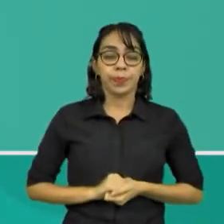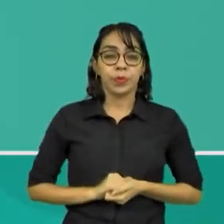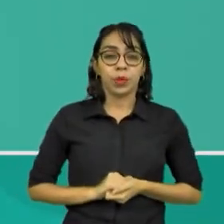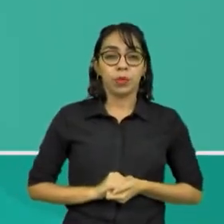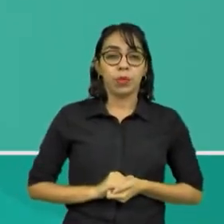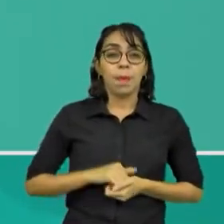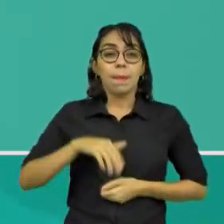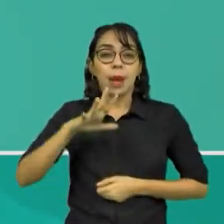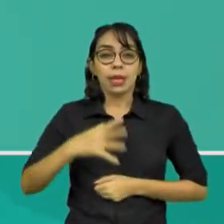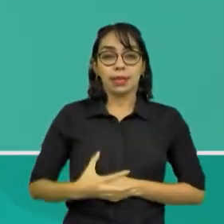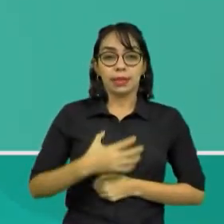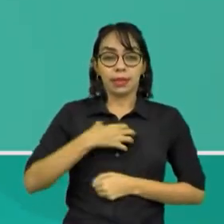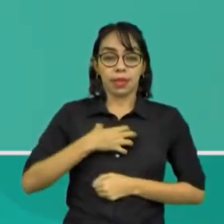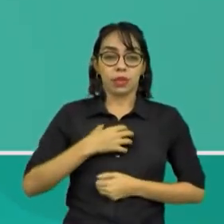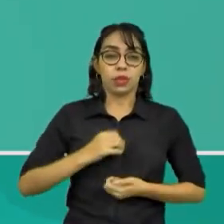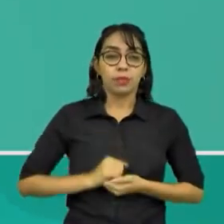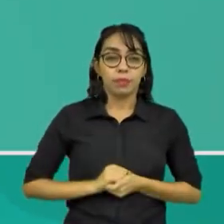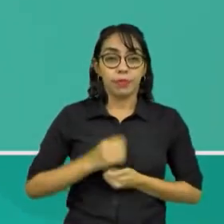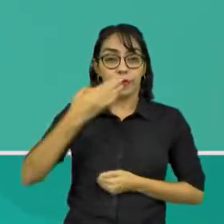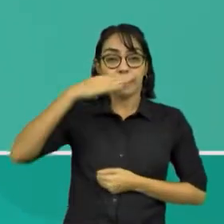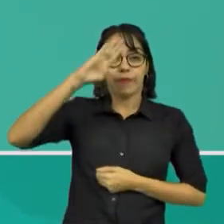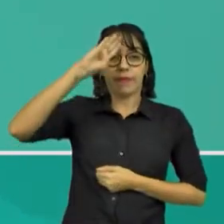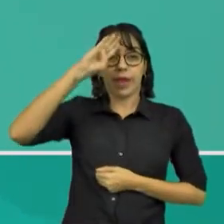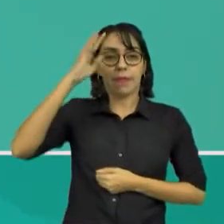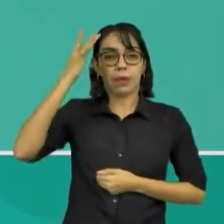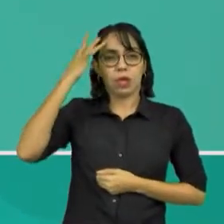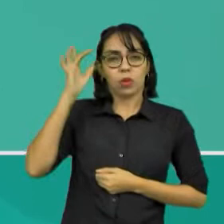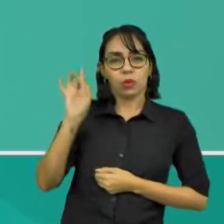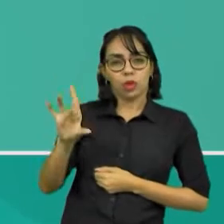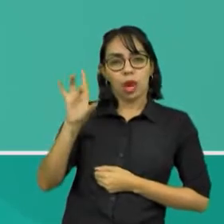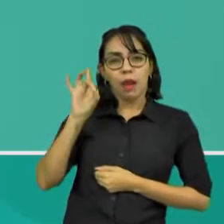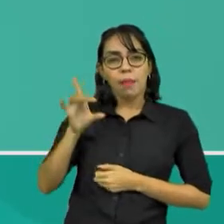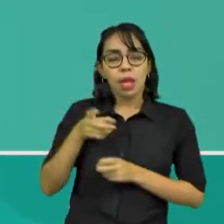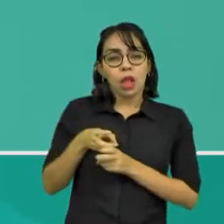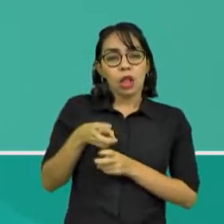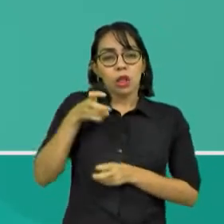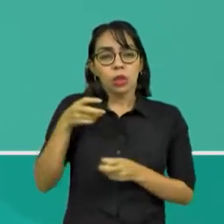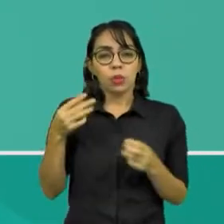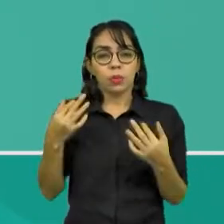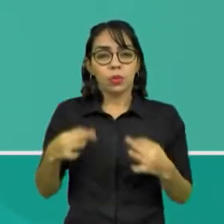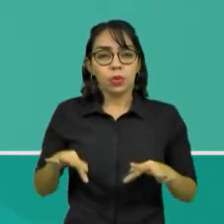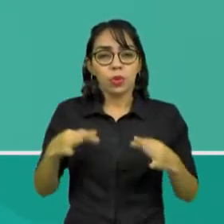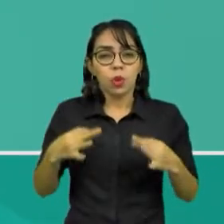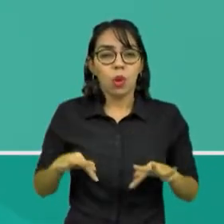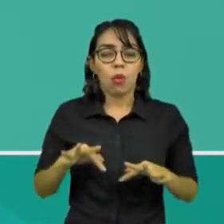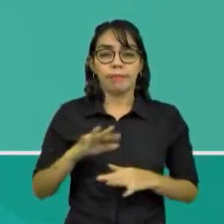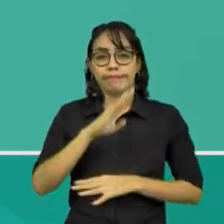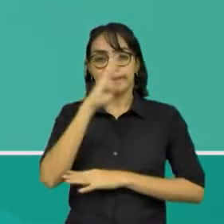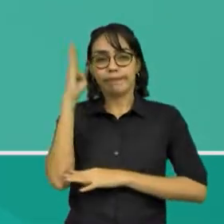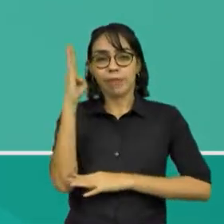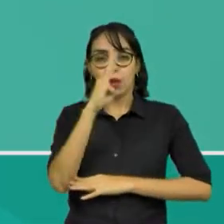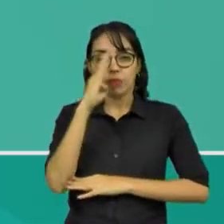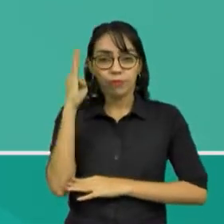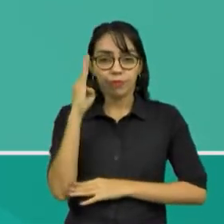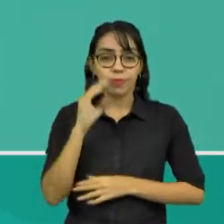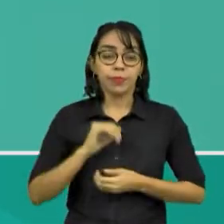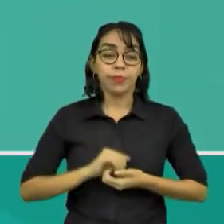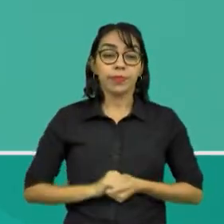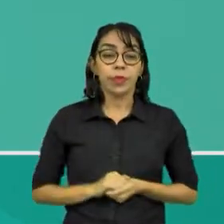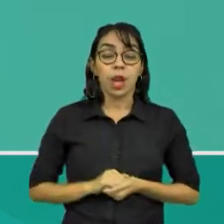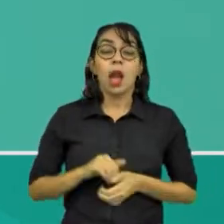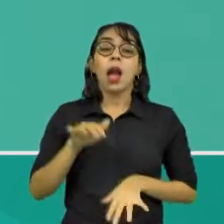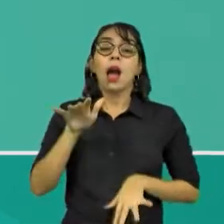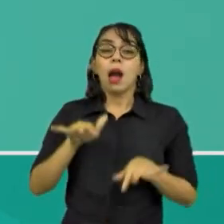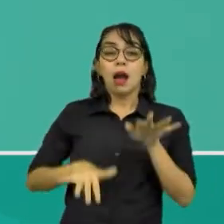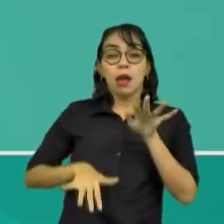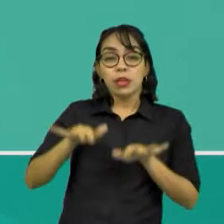erradicada eram febre, dor de cabeça, dor lombar e intenso mal-estar. Algumas vezes,